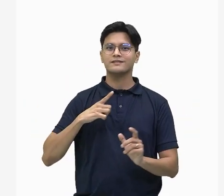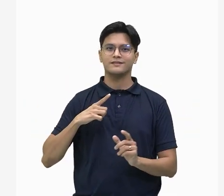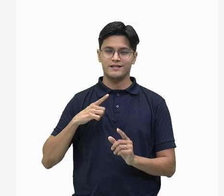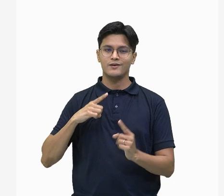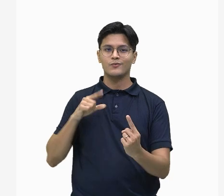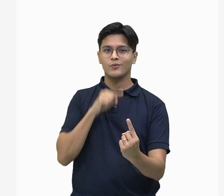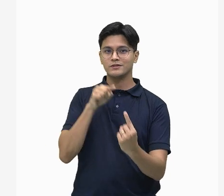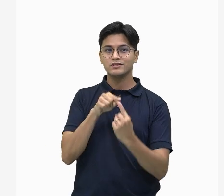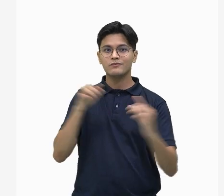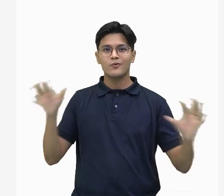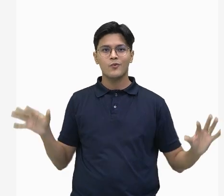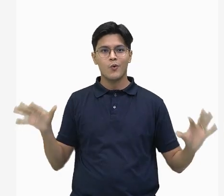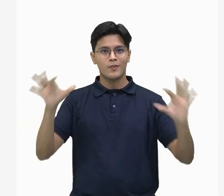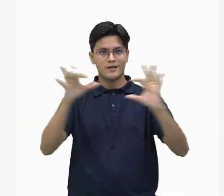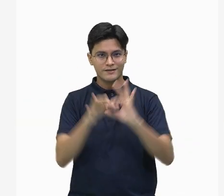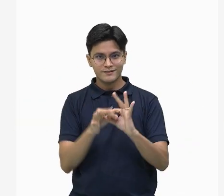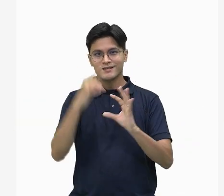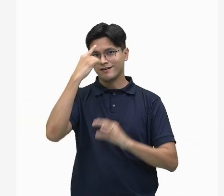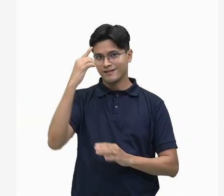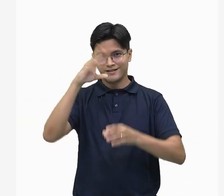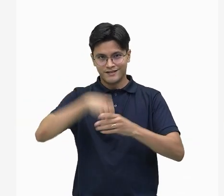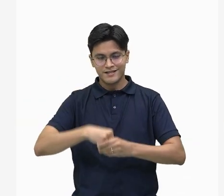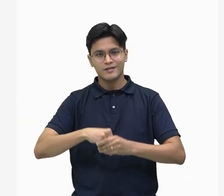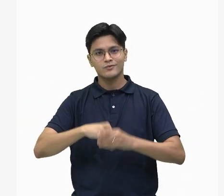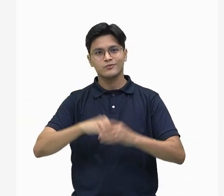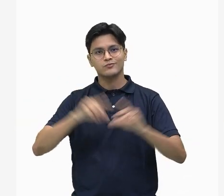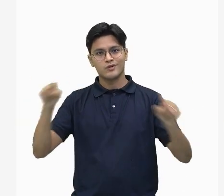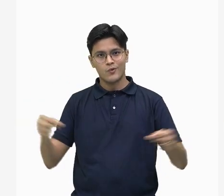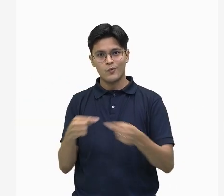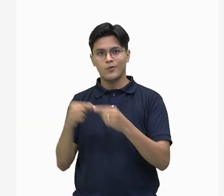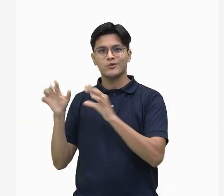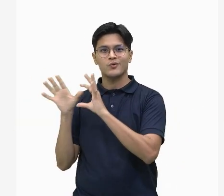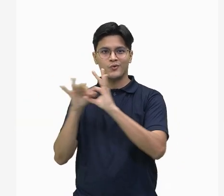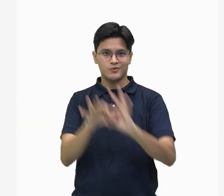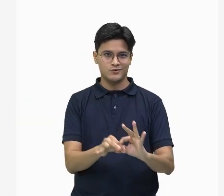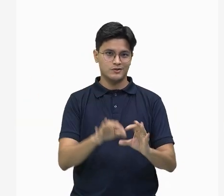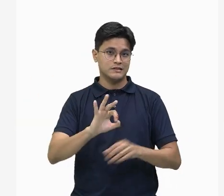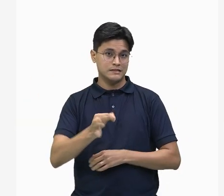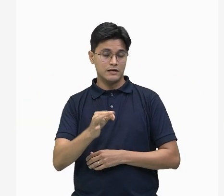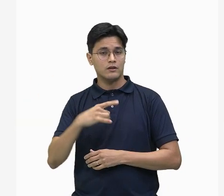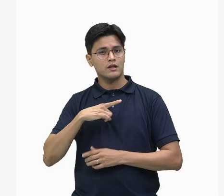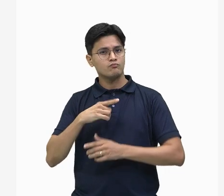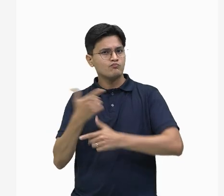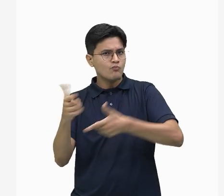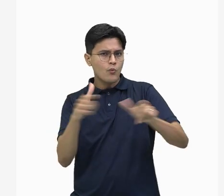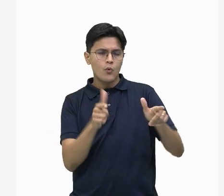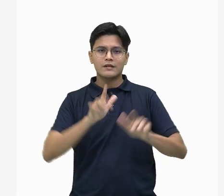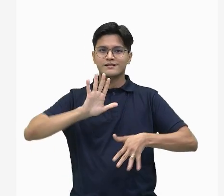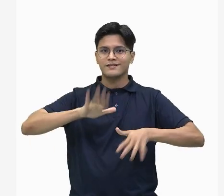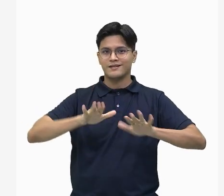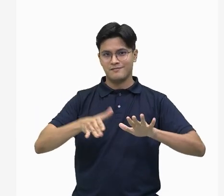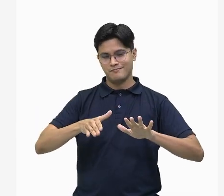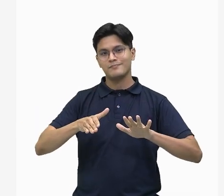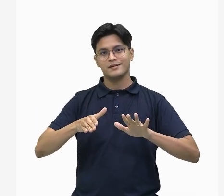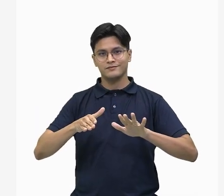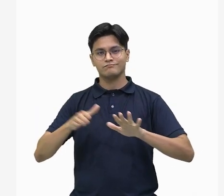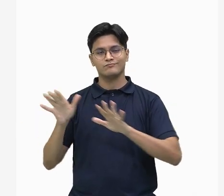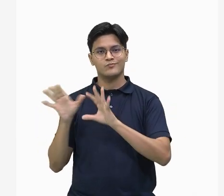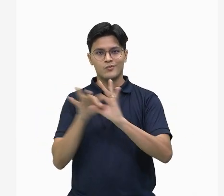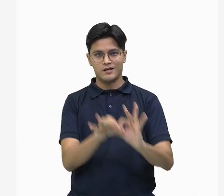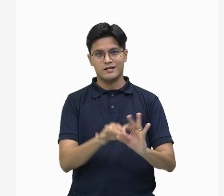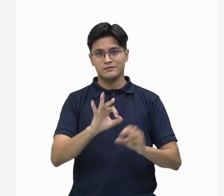conectar ideias dentro de um contexto, tá? Outras, a depender da situação, elas assumem esse papel,